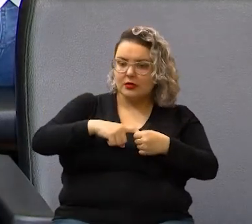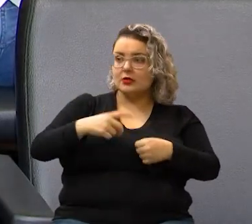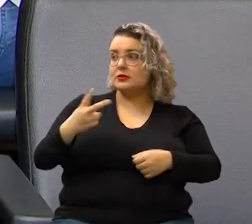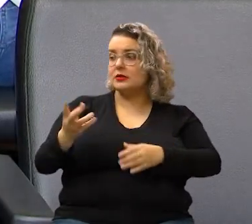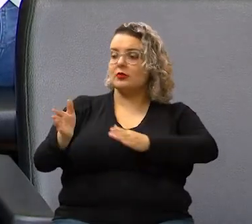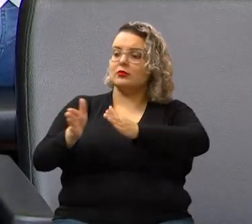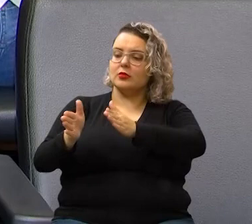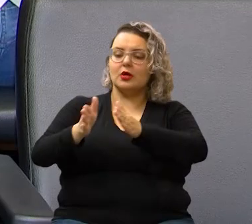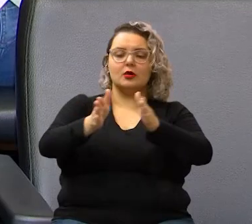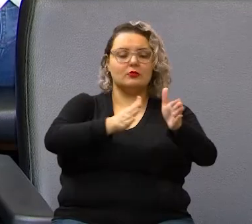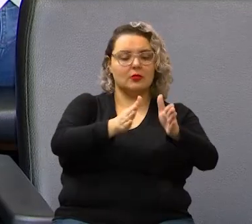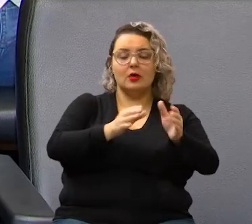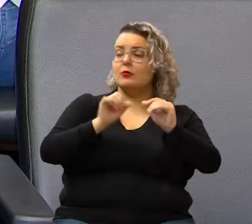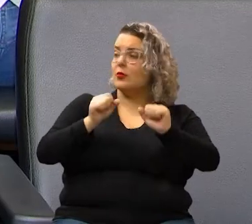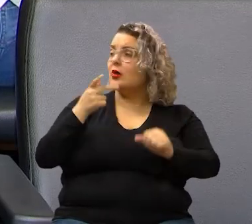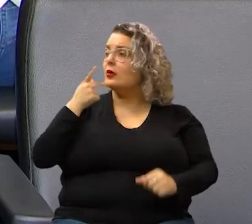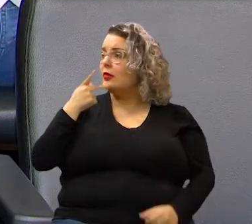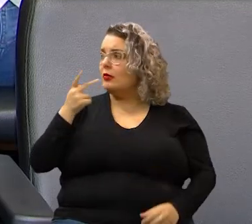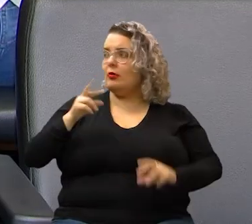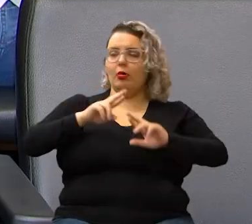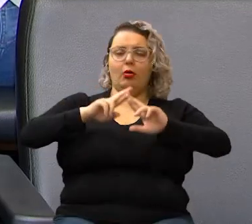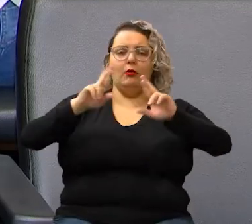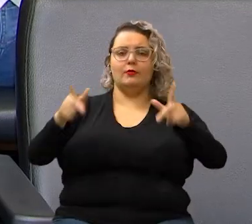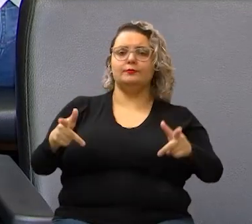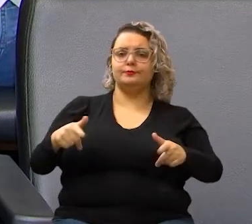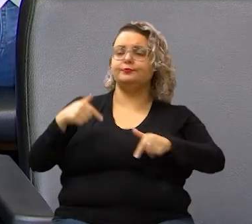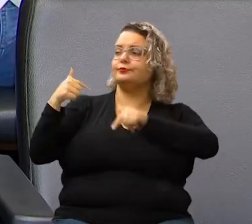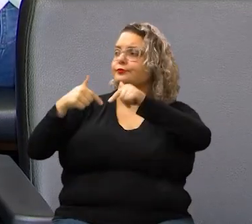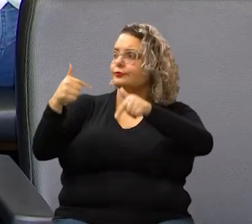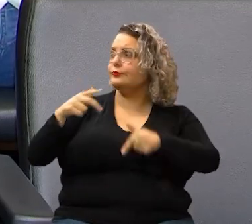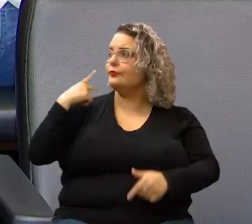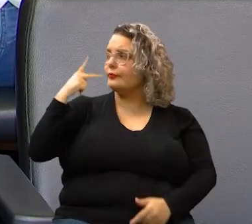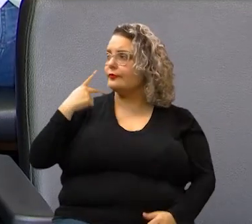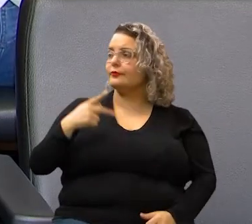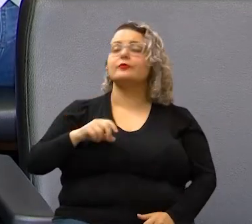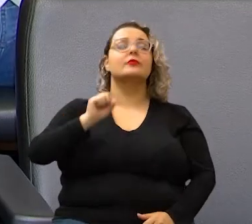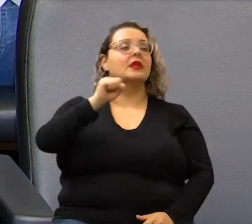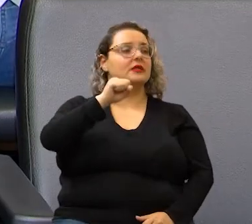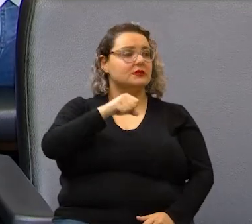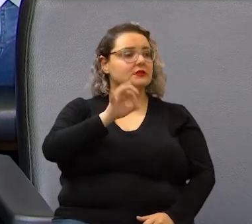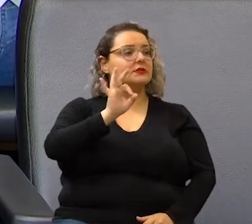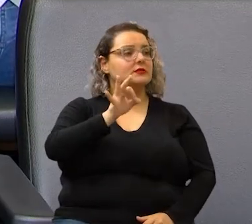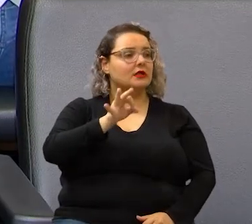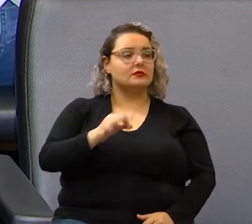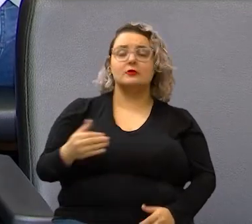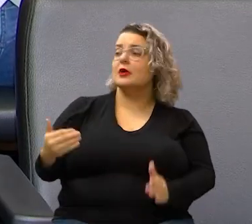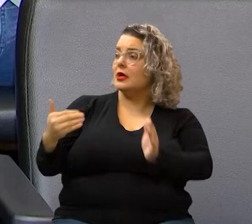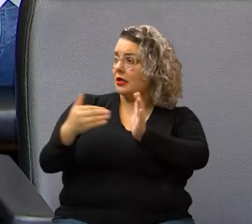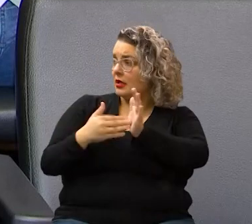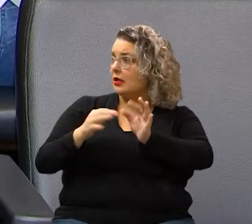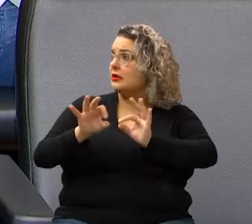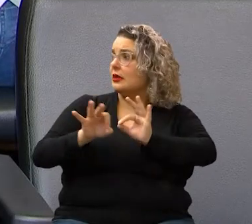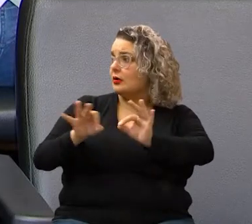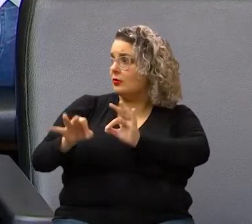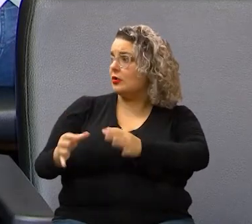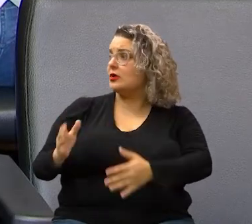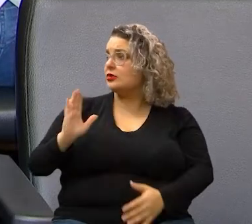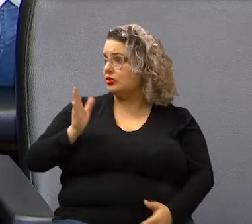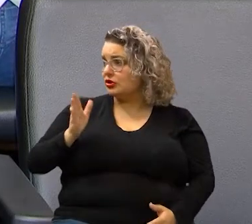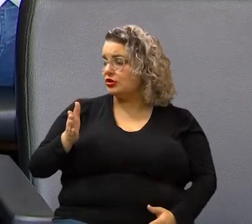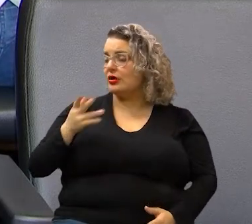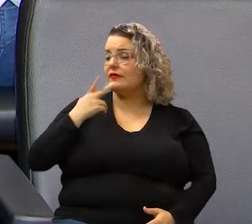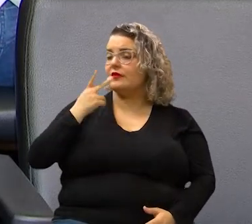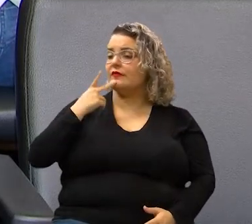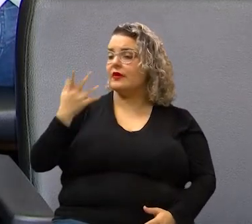Então são 2 períodos que a gente pode dizer distintos do trabalho do parlamentar, né? Isso mesmo. E até com projetos que